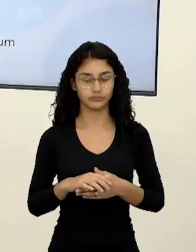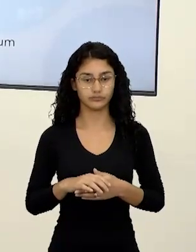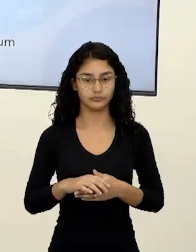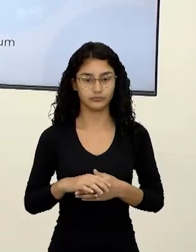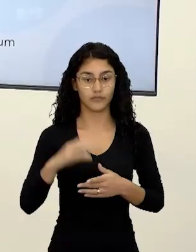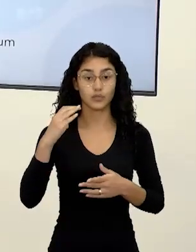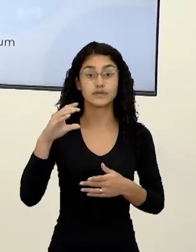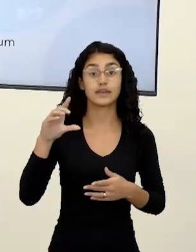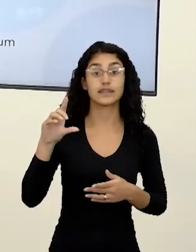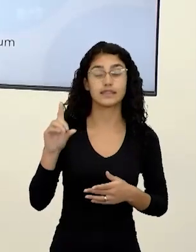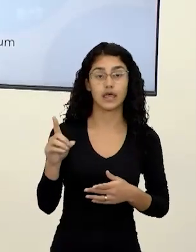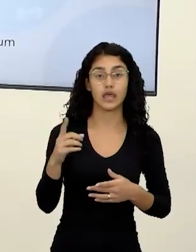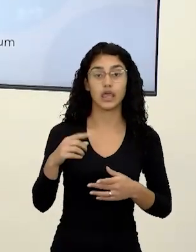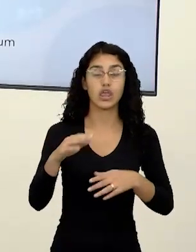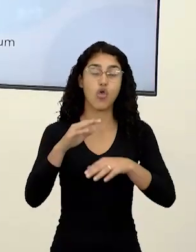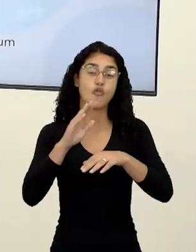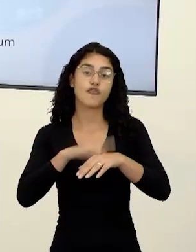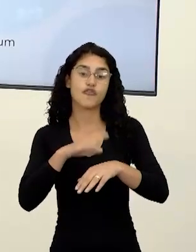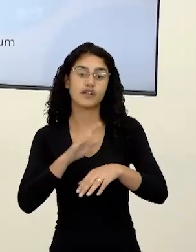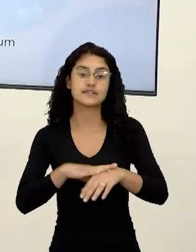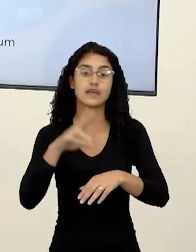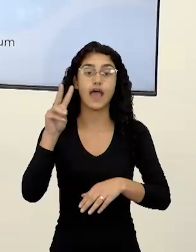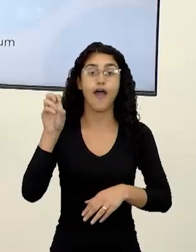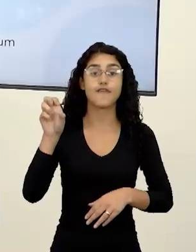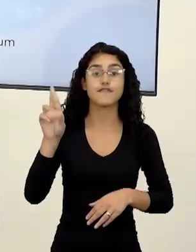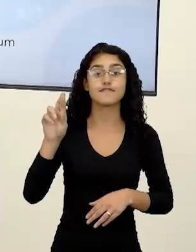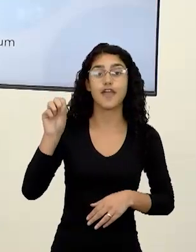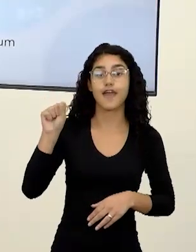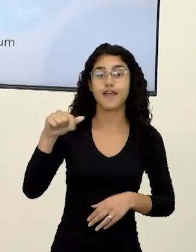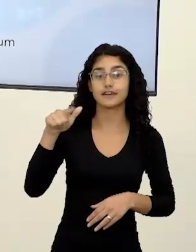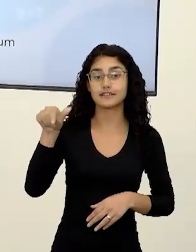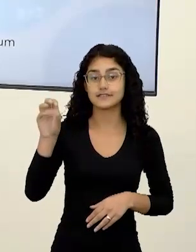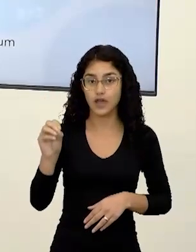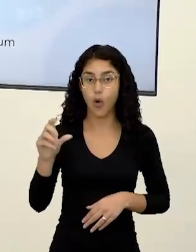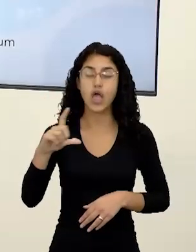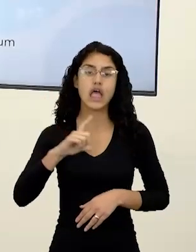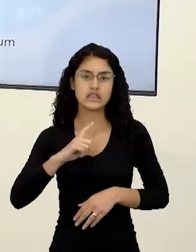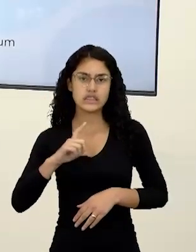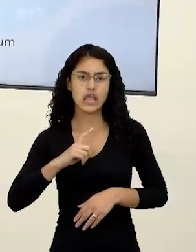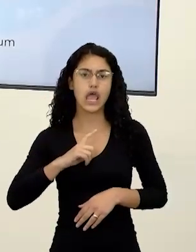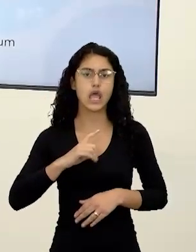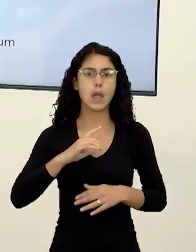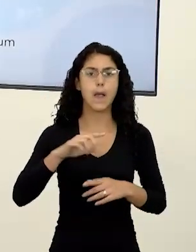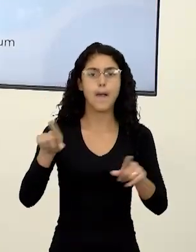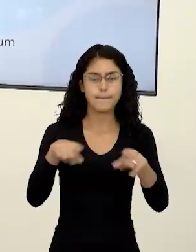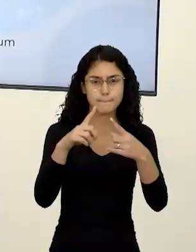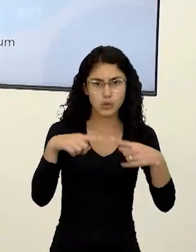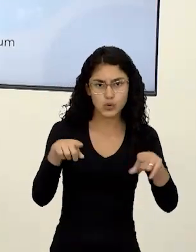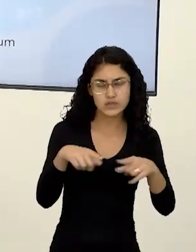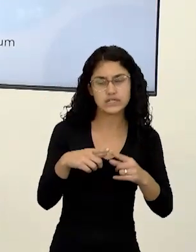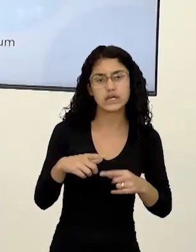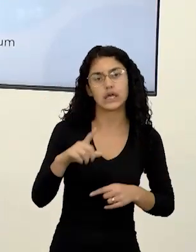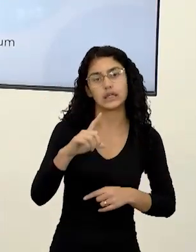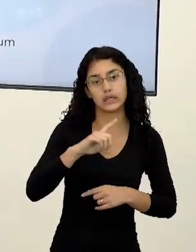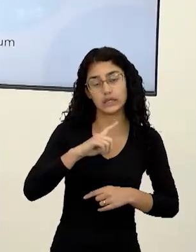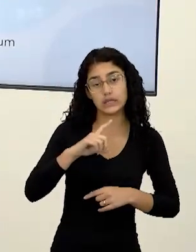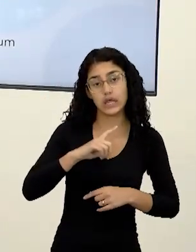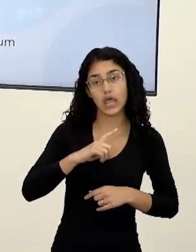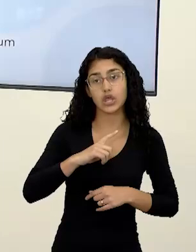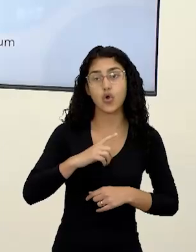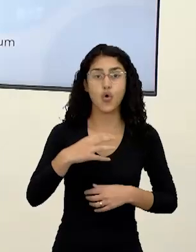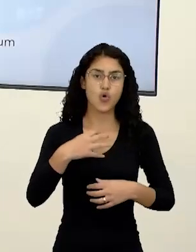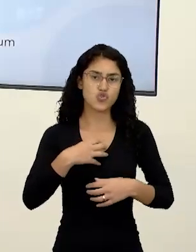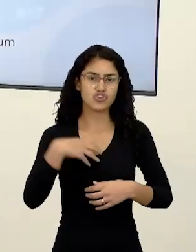quando versão, né? A gente tem muitas músicas de outros países que tem a versão brasileira delas, né? Temos